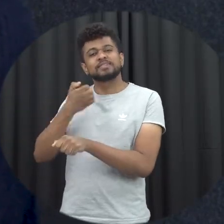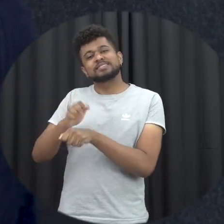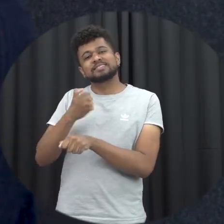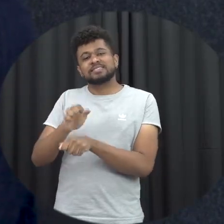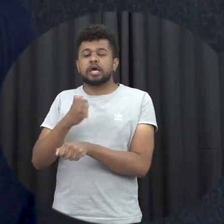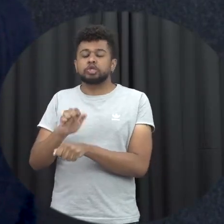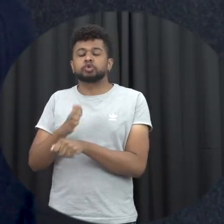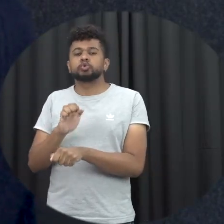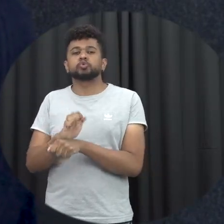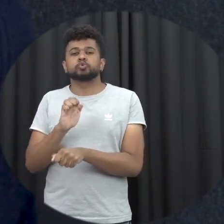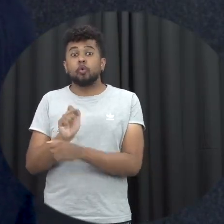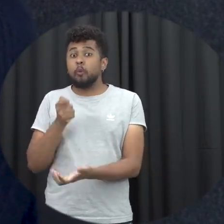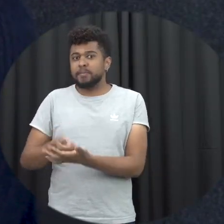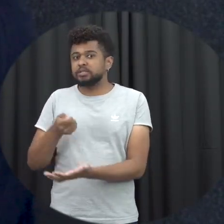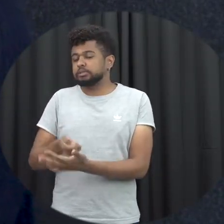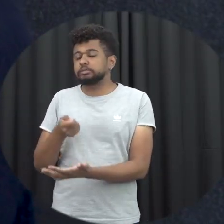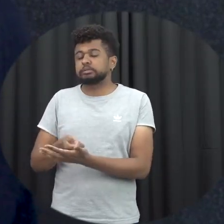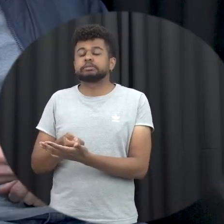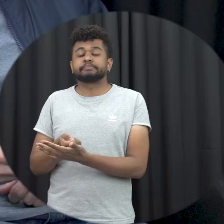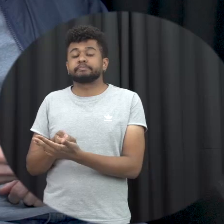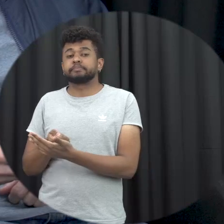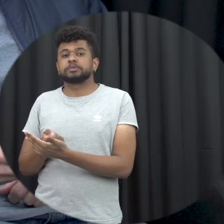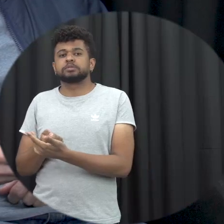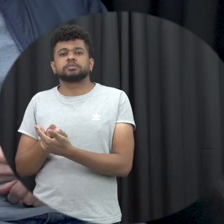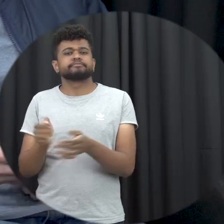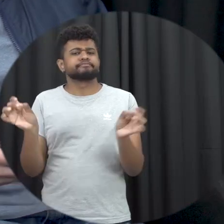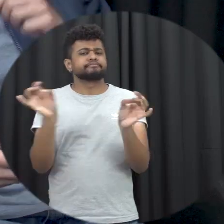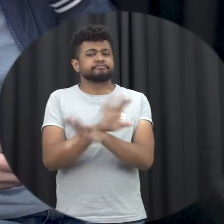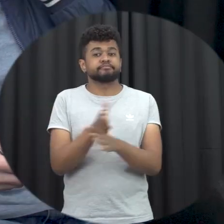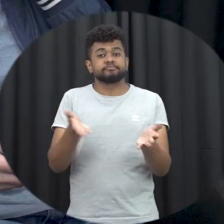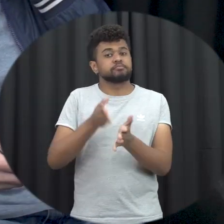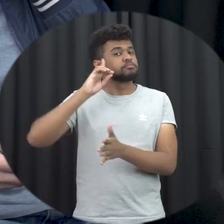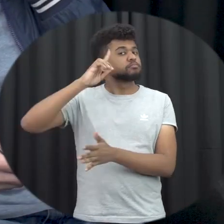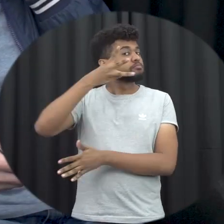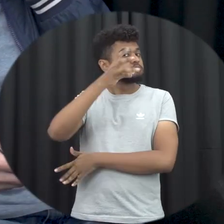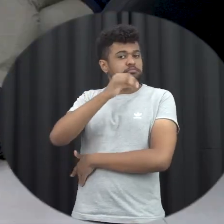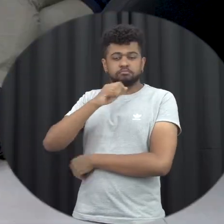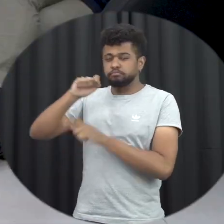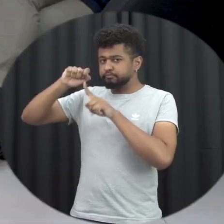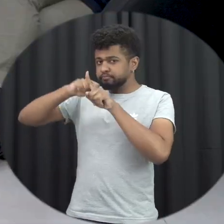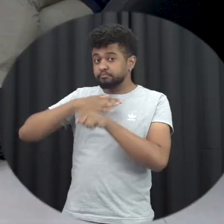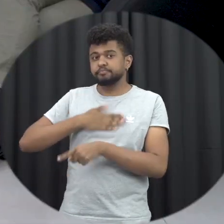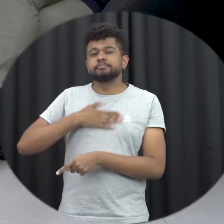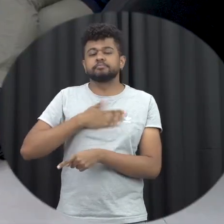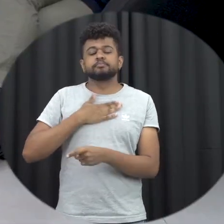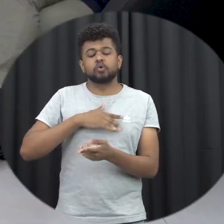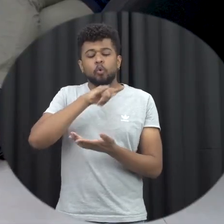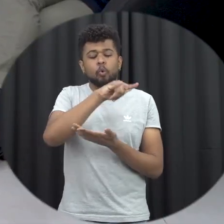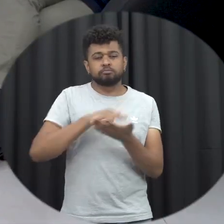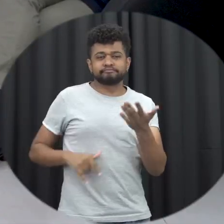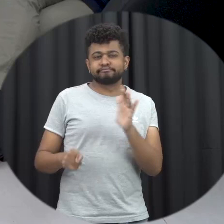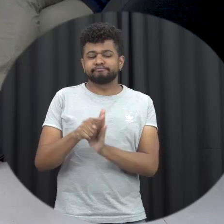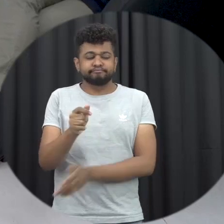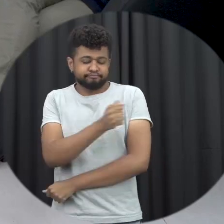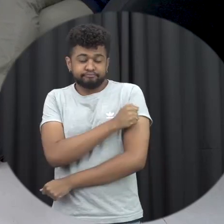estágio não obrigatório, né? Mas terminaram agora em 30 de agosto esses